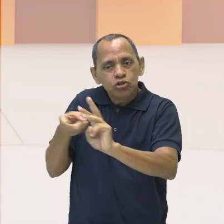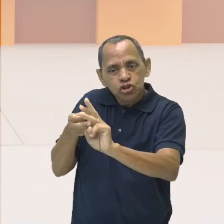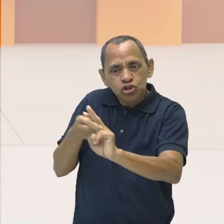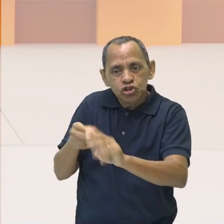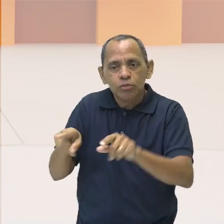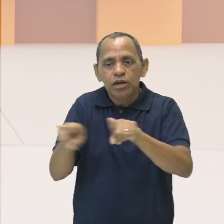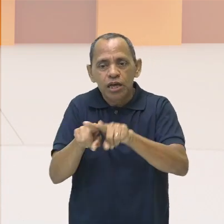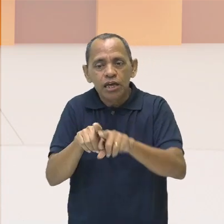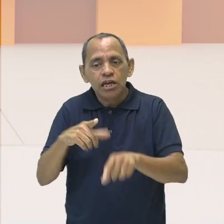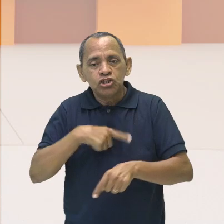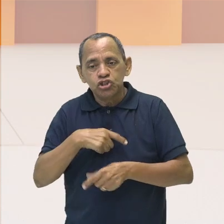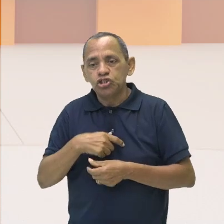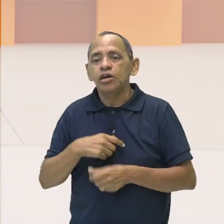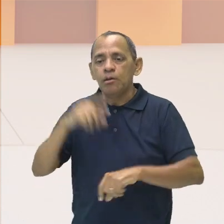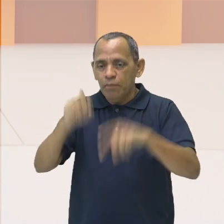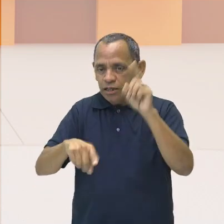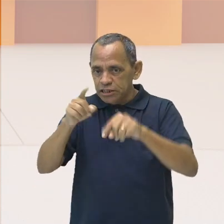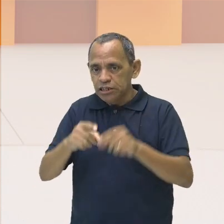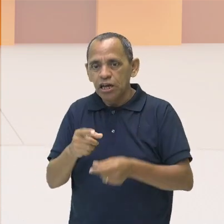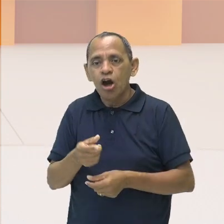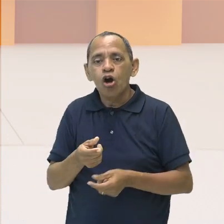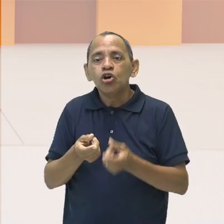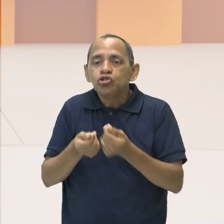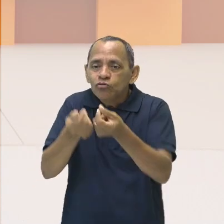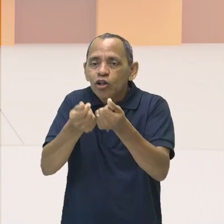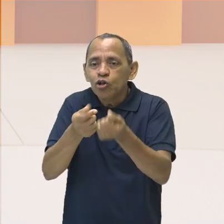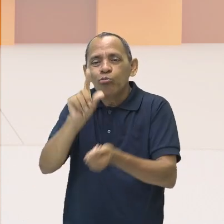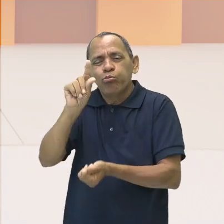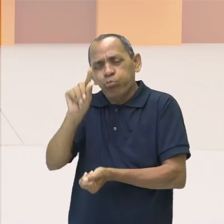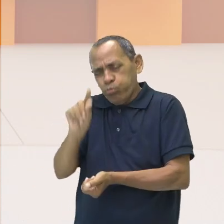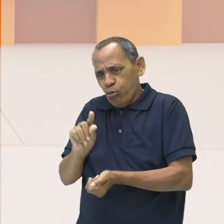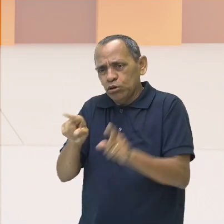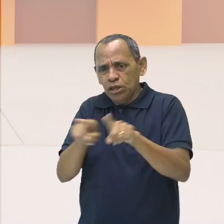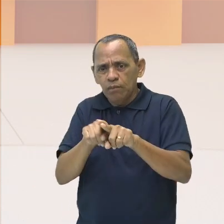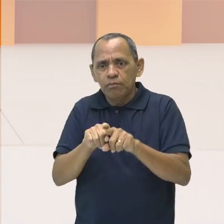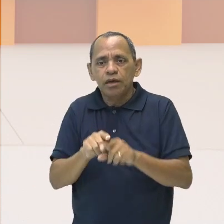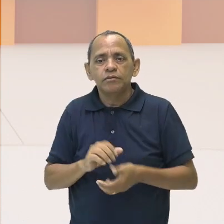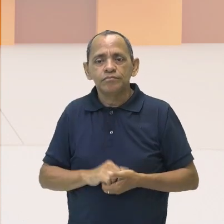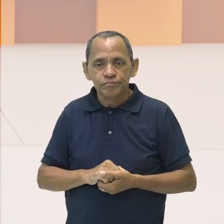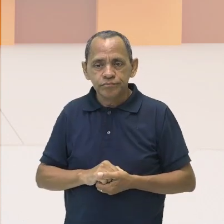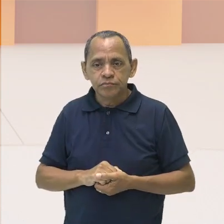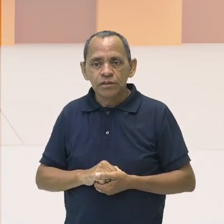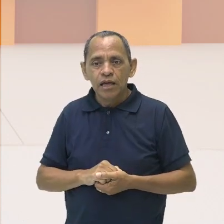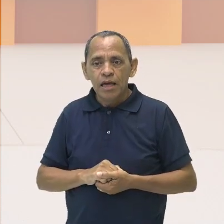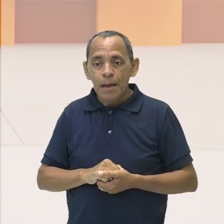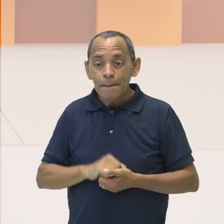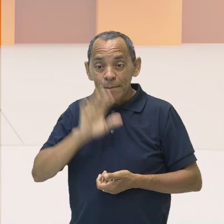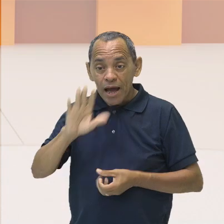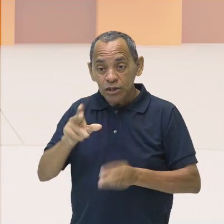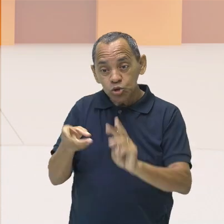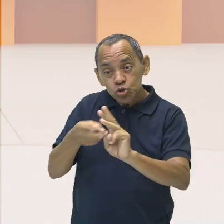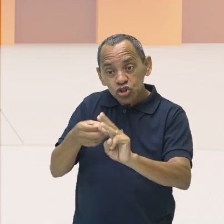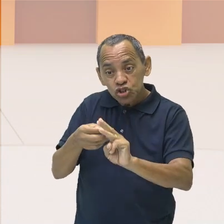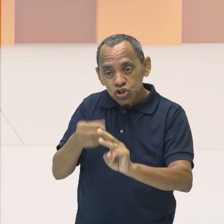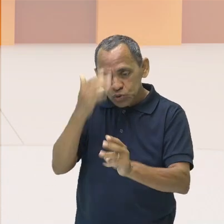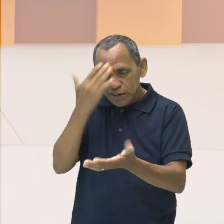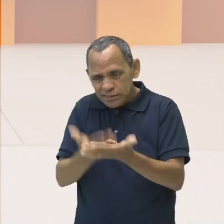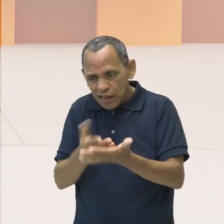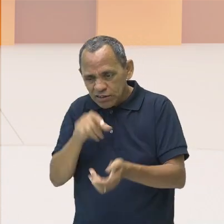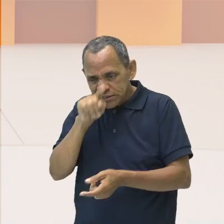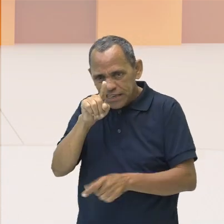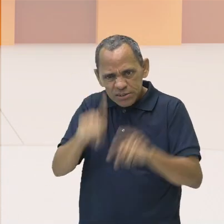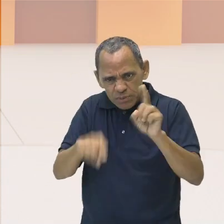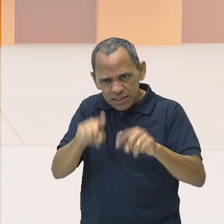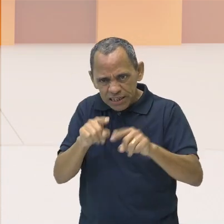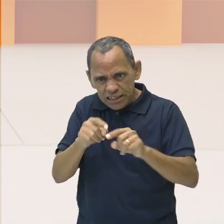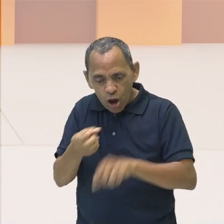de pouco valor comercial para eles, para os europeus, mas que era novidade para os indígenas. E eles aproveitam esse